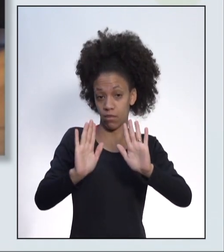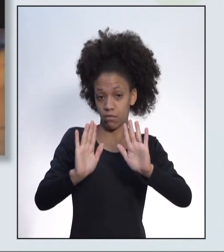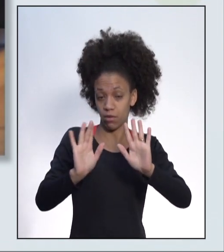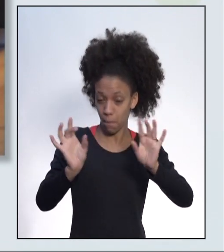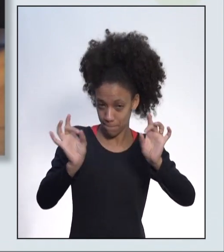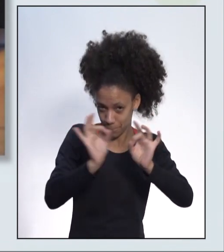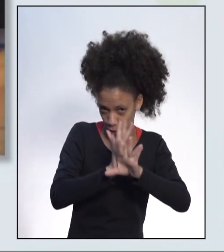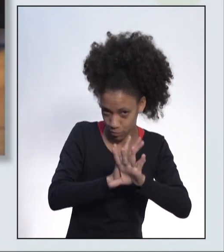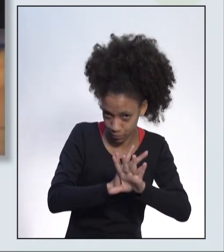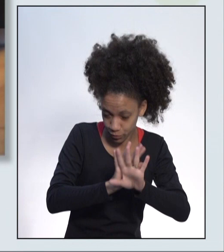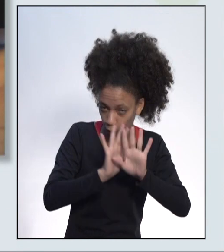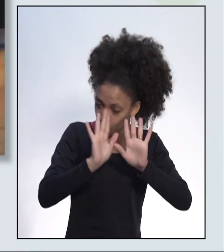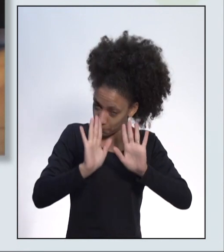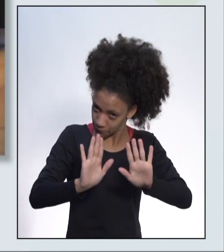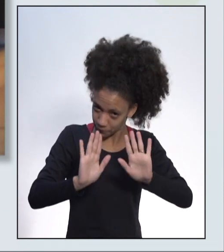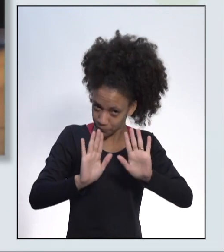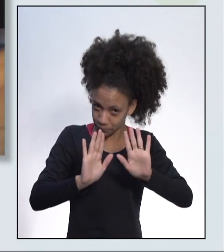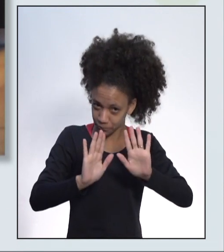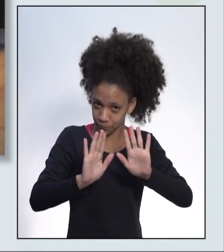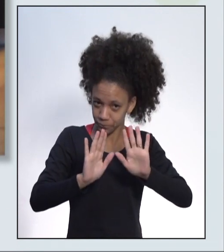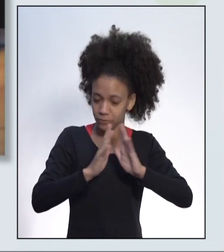Pronto. Então aqui